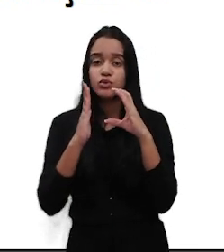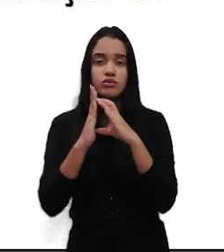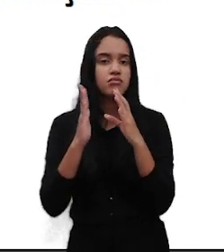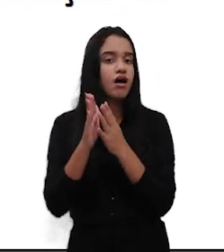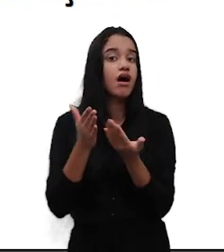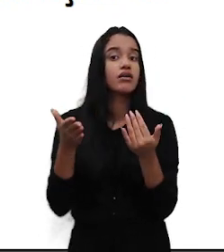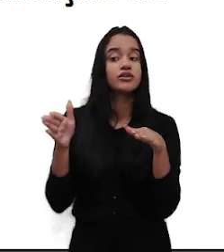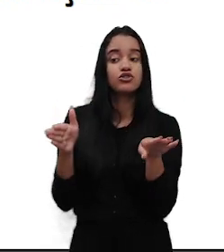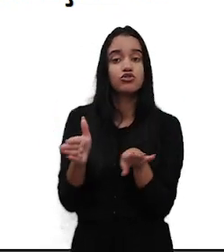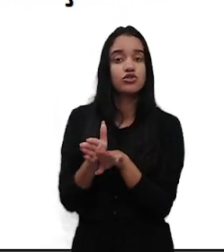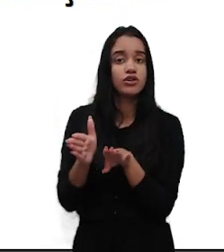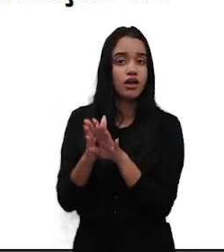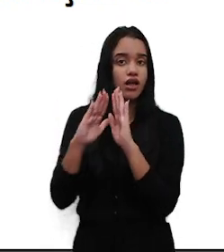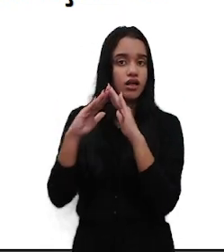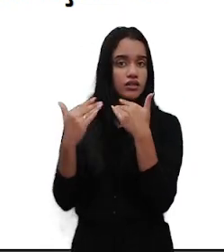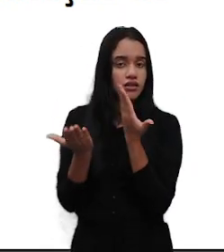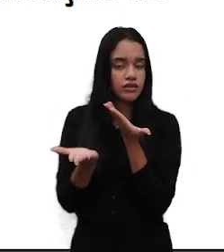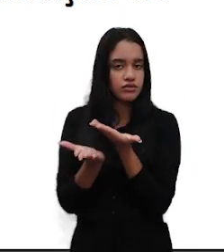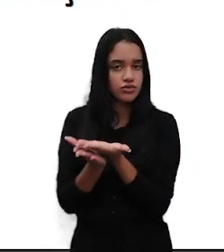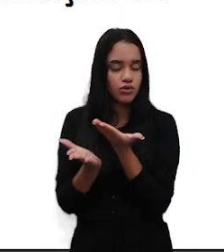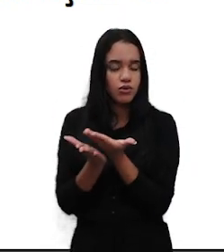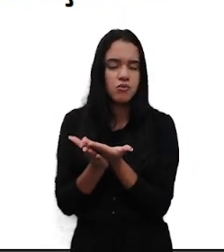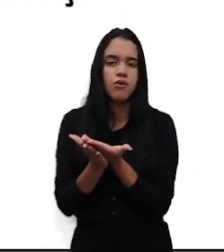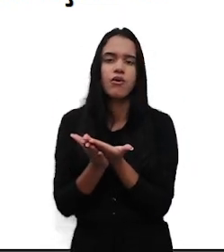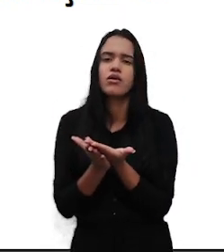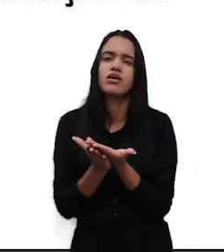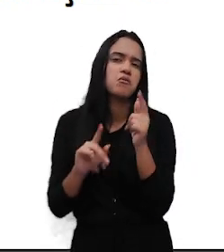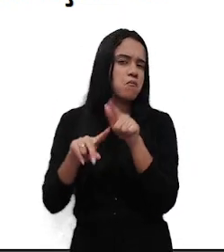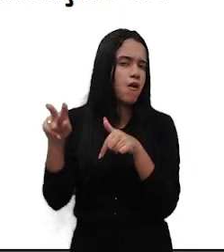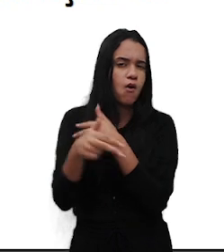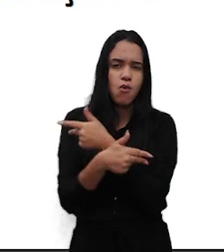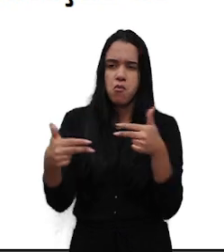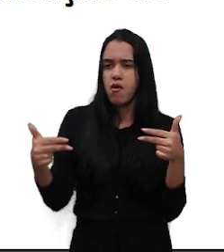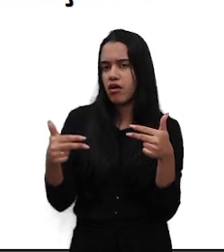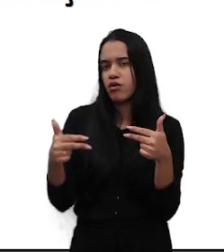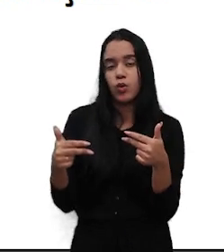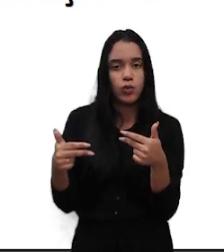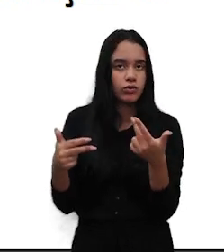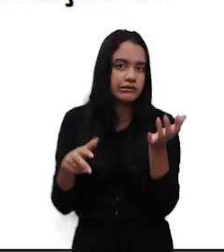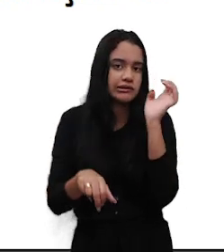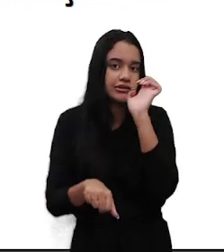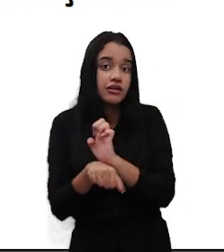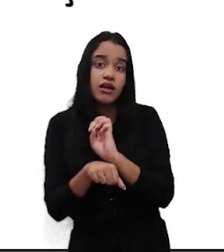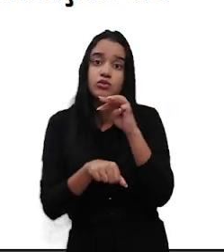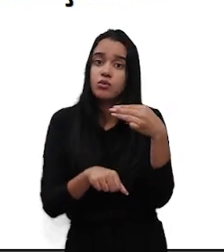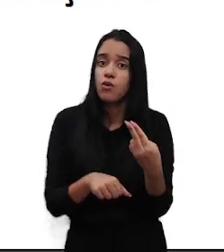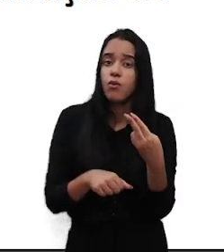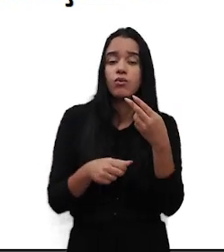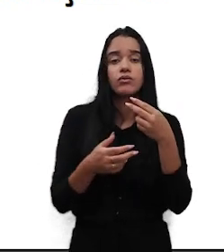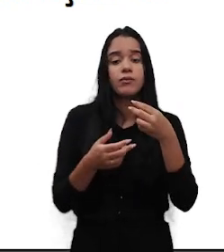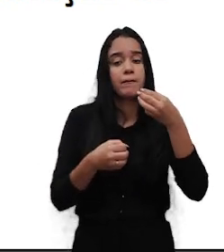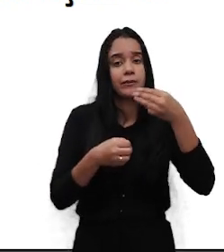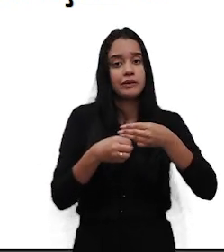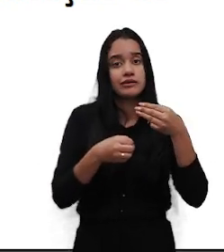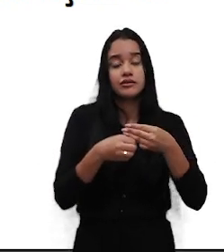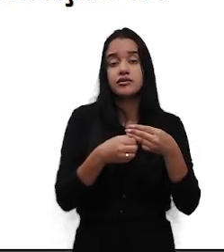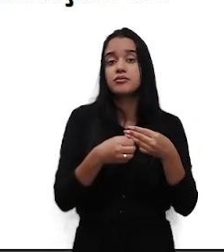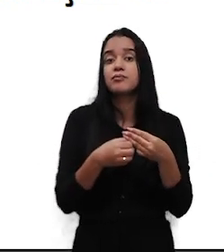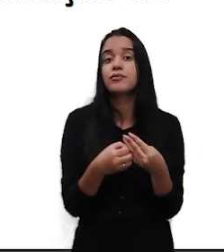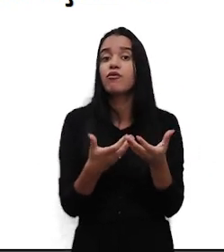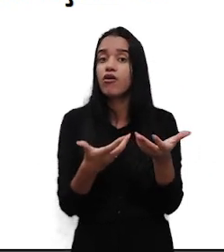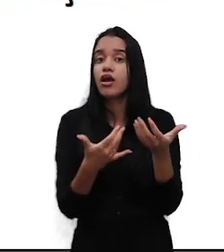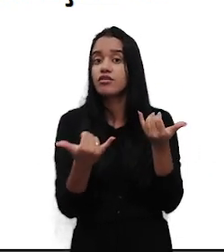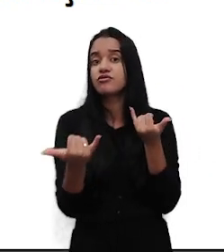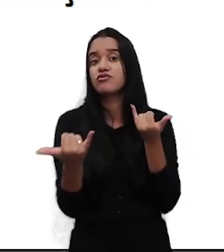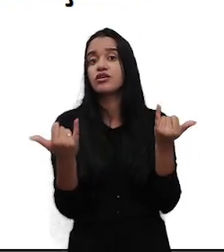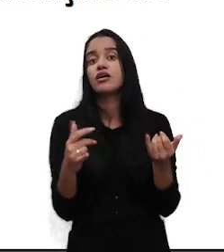escola, né? De alguma coisa que a secretaria do estado ou do município queira nos trazer, né?